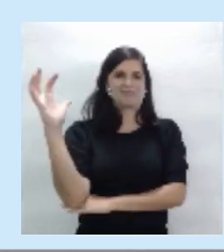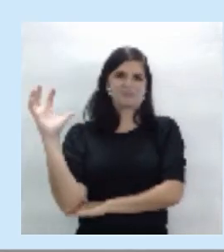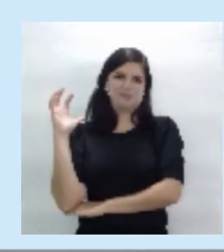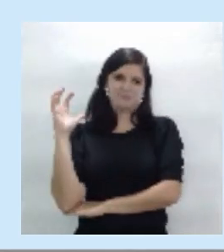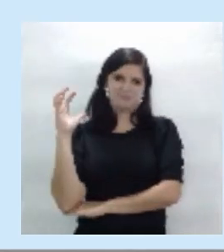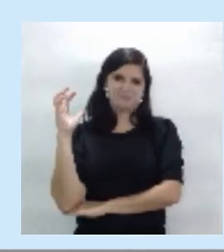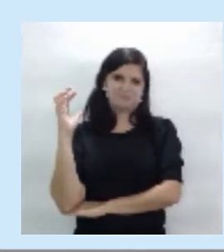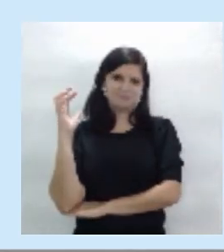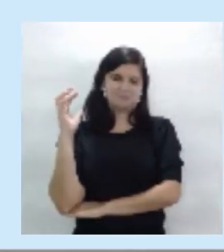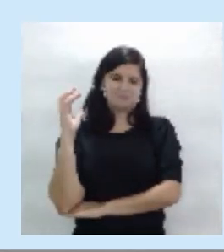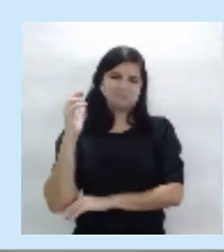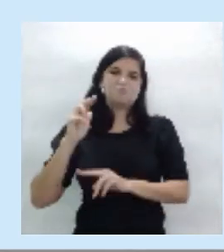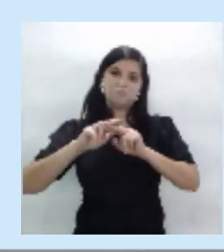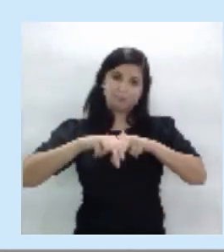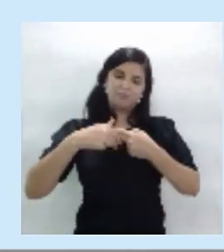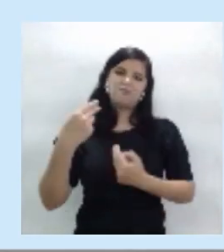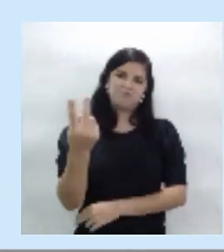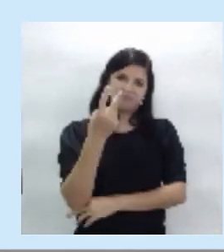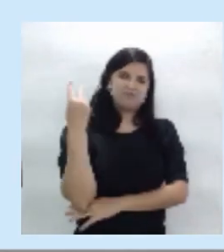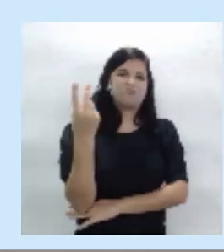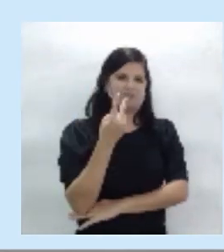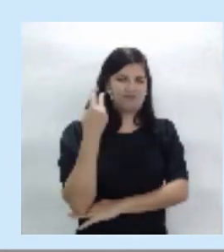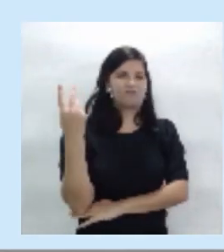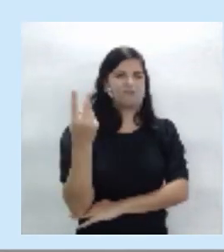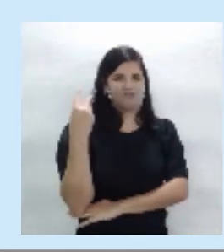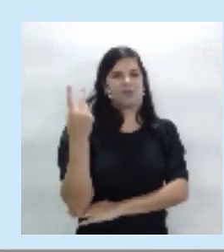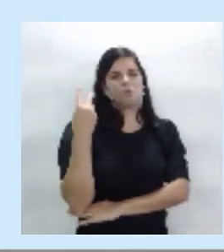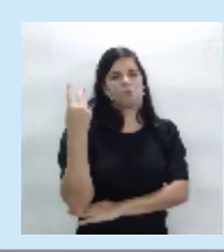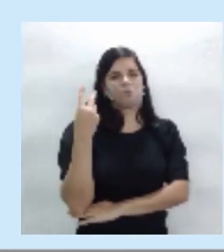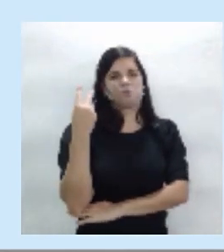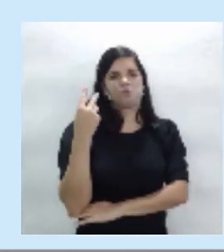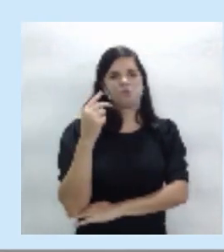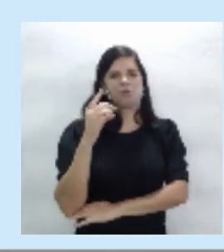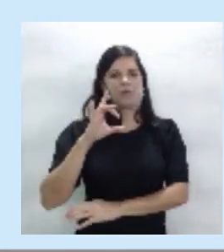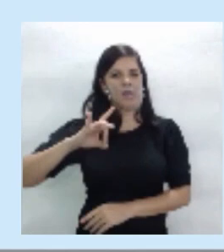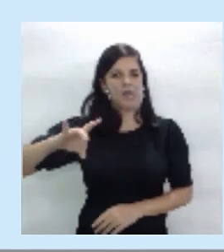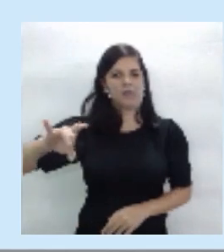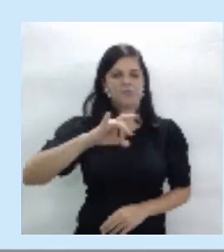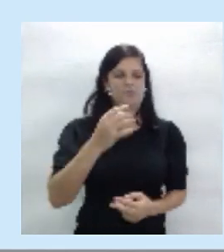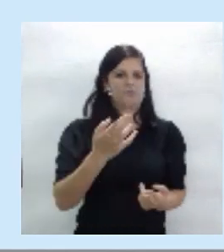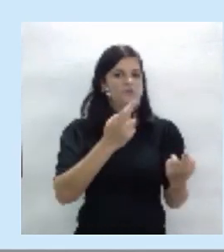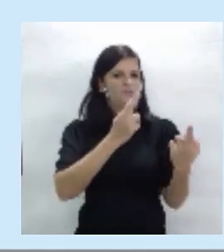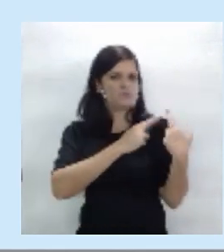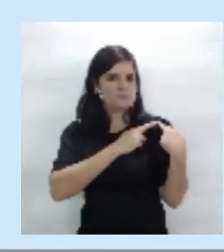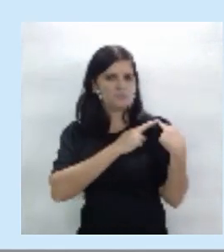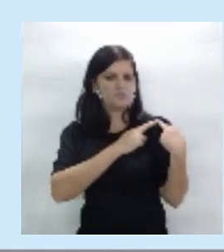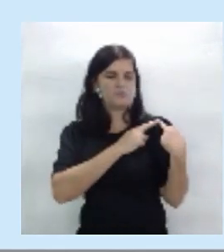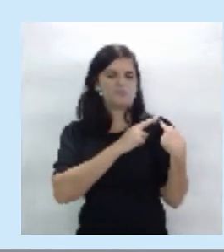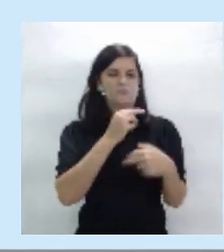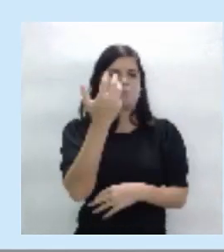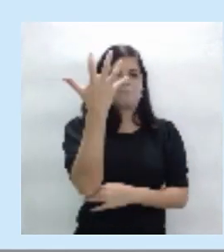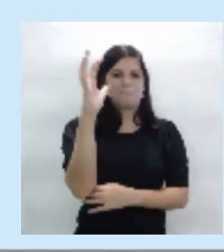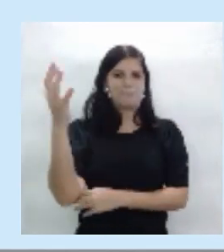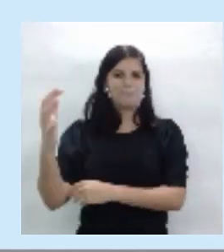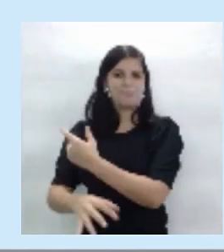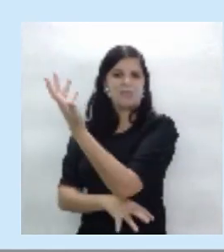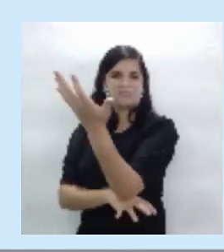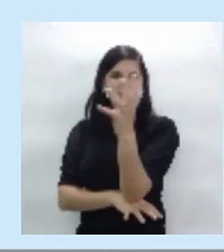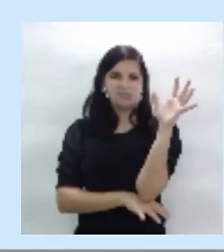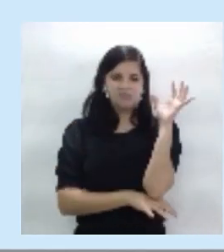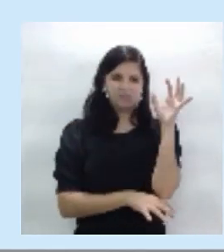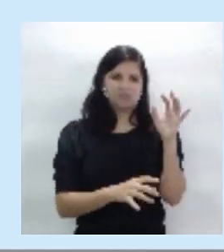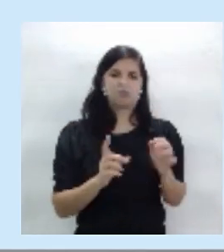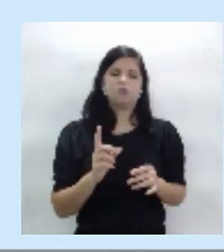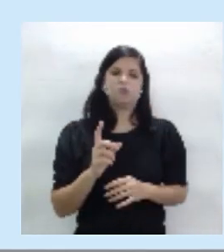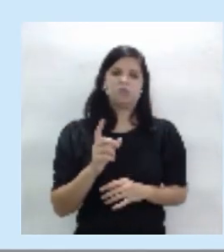tá? Então, olha o valor de importância nisso. Então, todos nós aqui somos responsáveis por nossas paisagens. Então, quando a